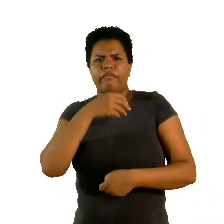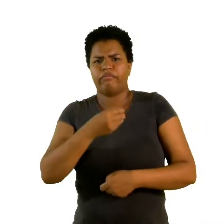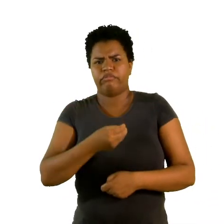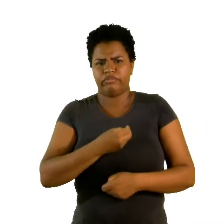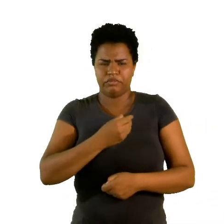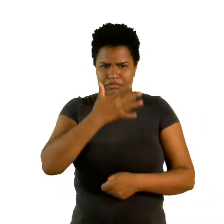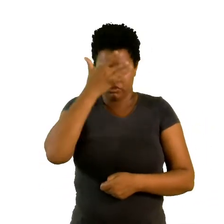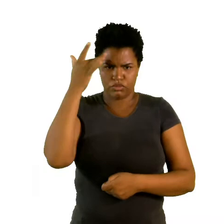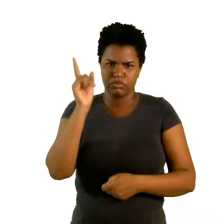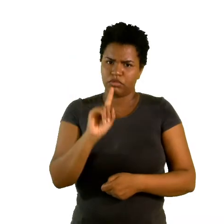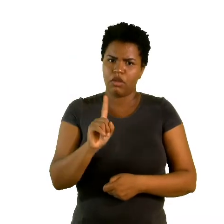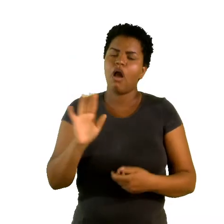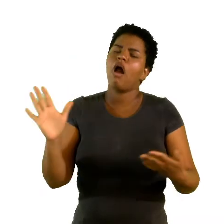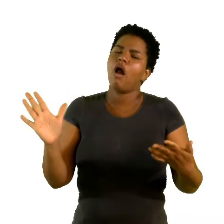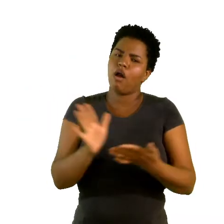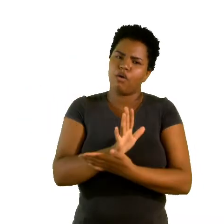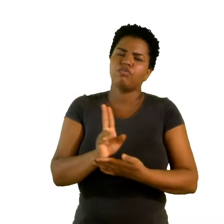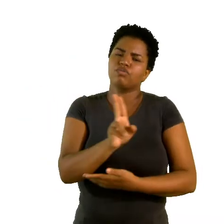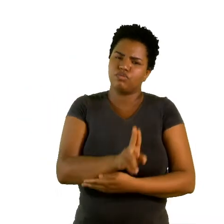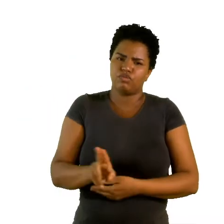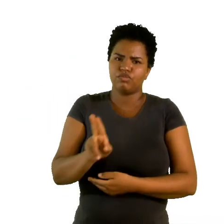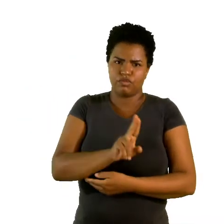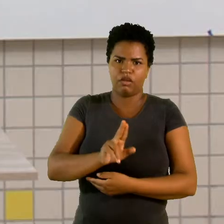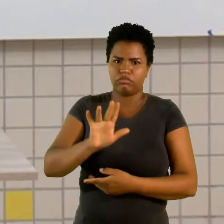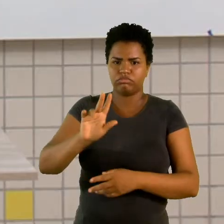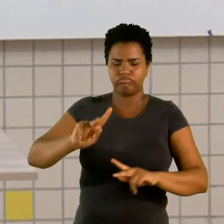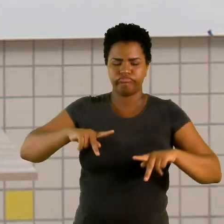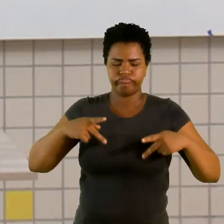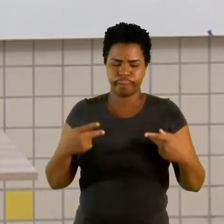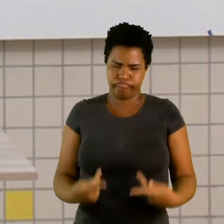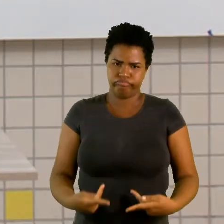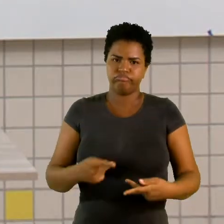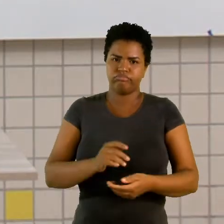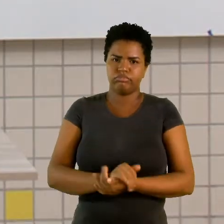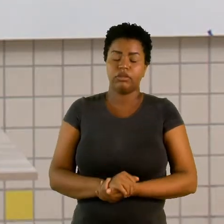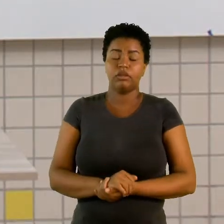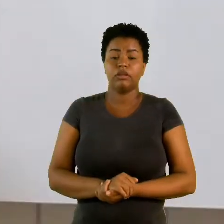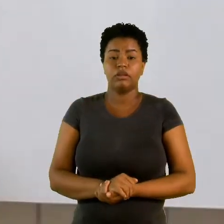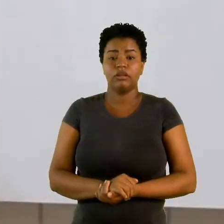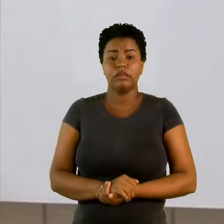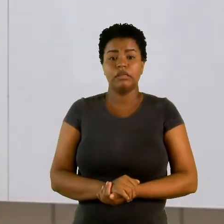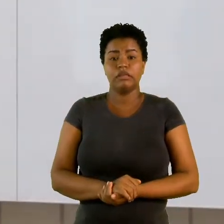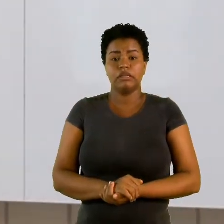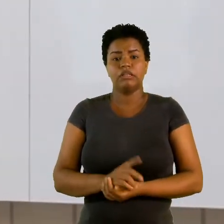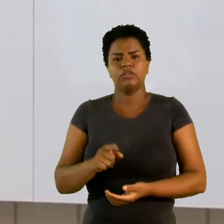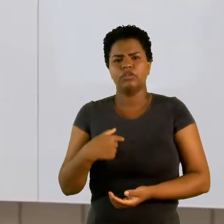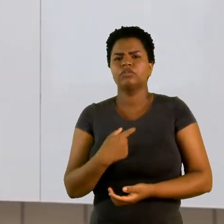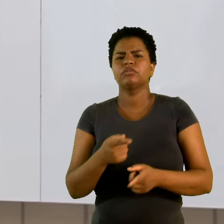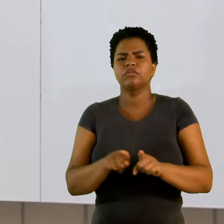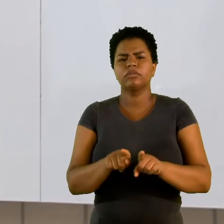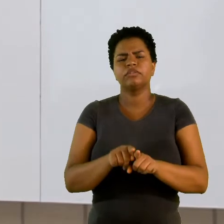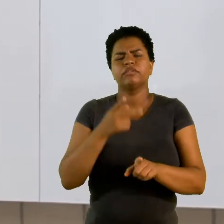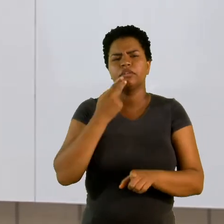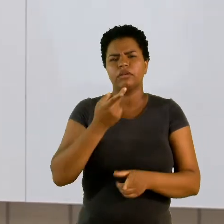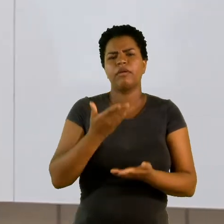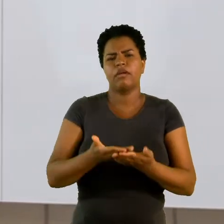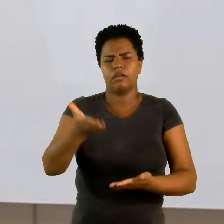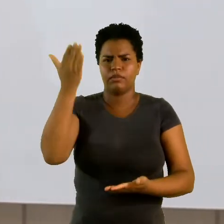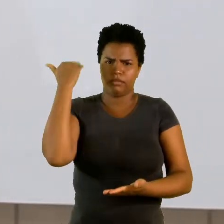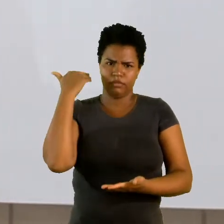até utilizados pelo ser humano. Nós também falamos isso na aula passada.